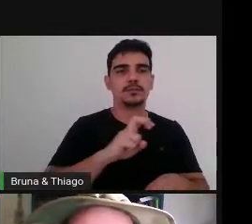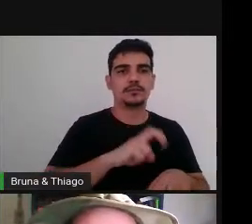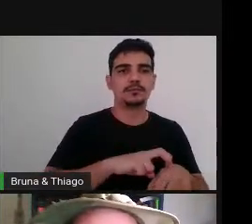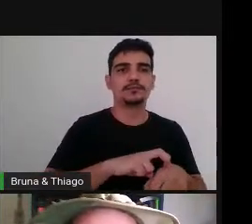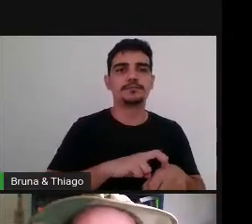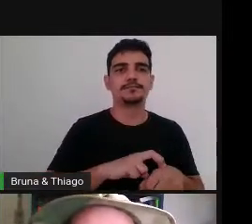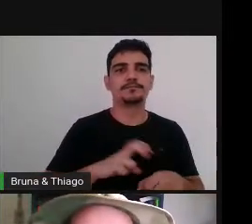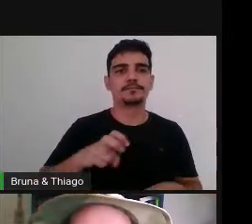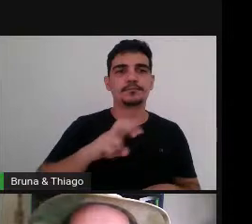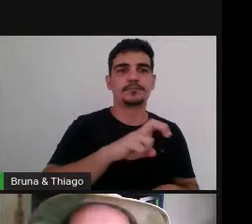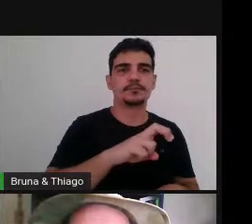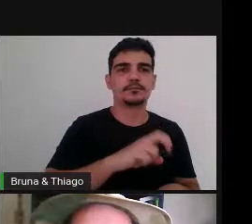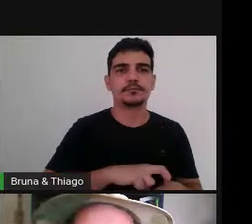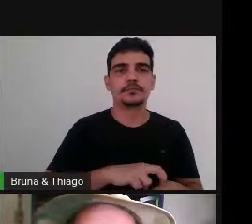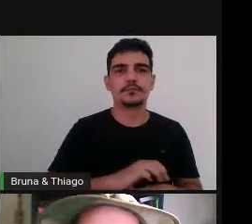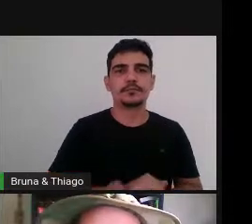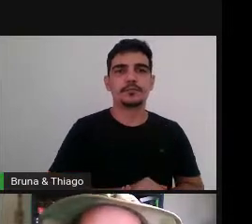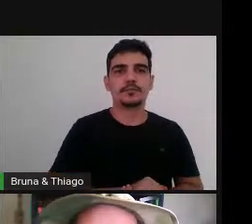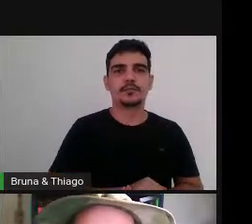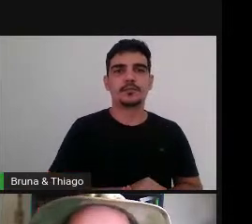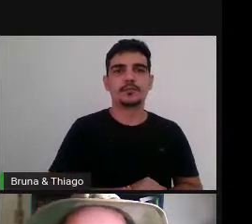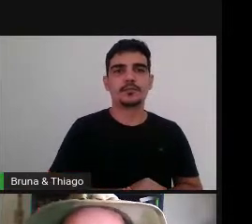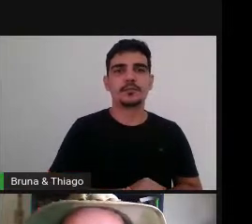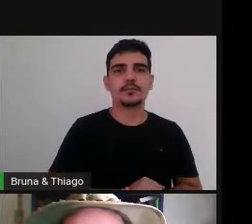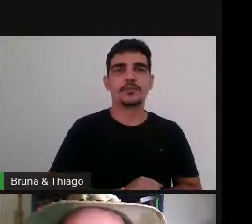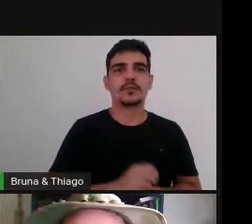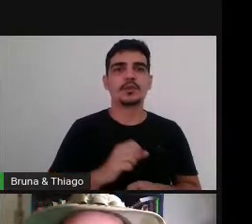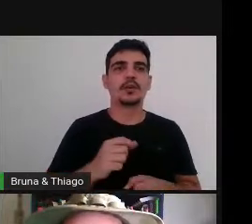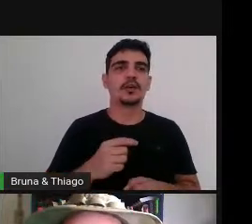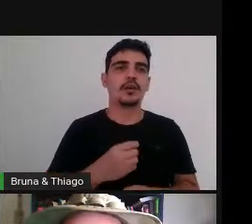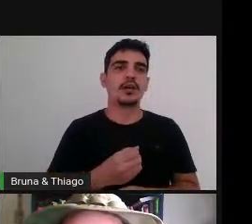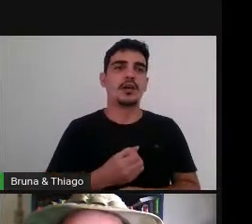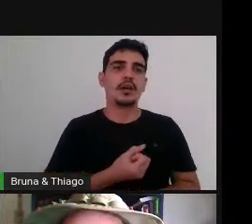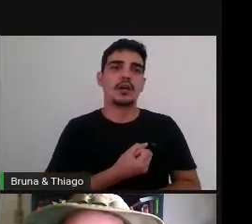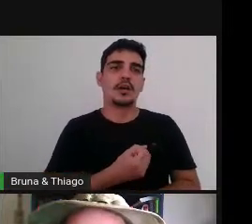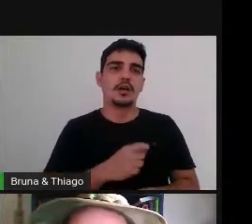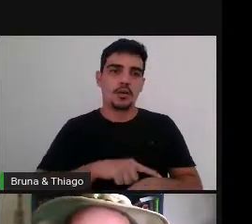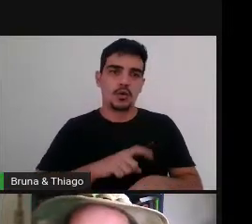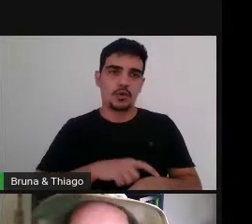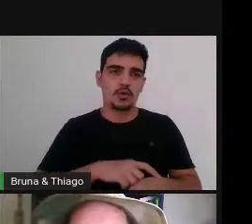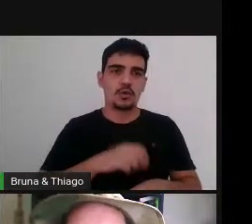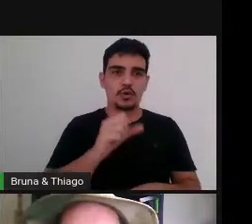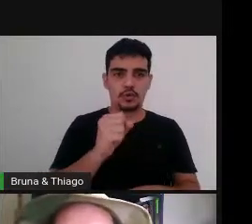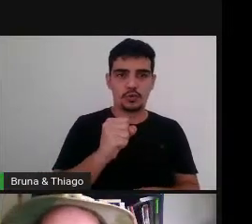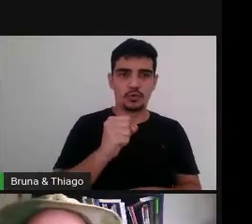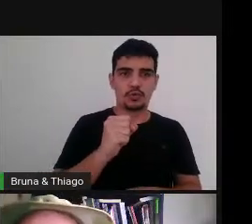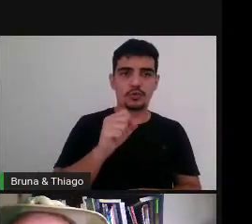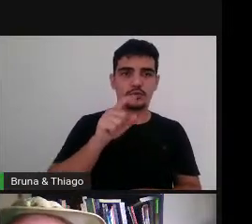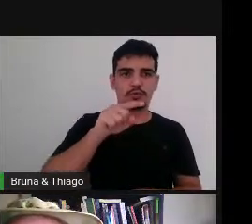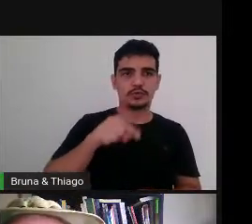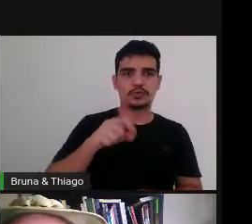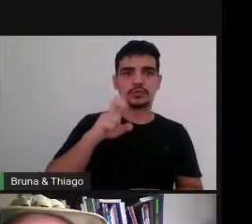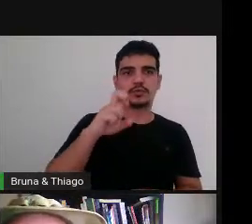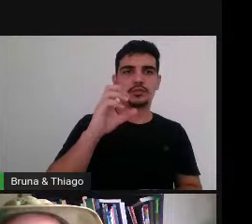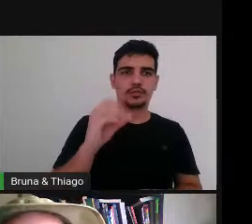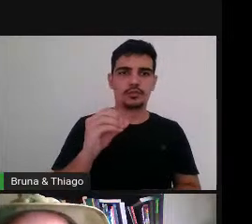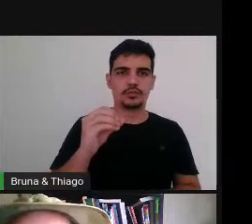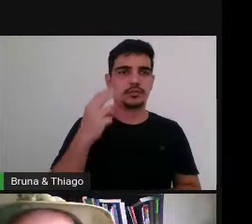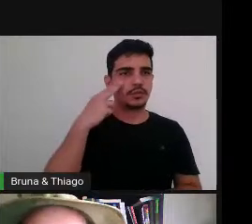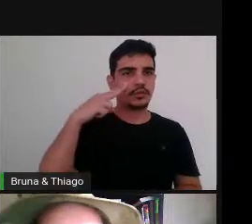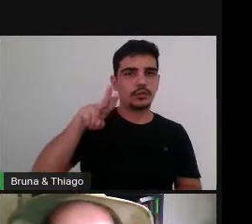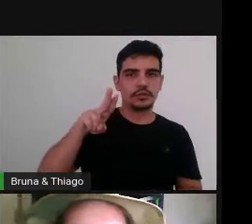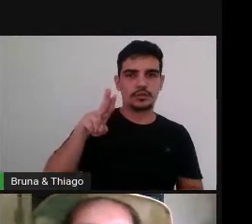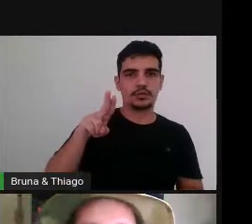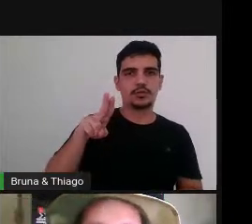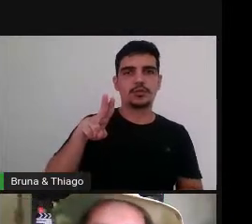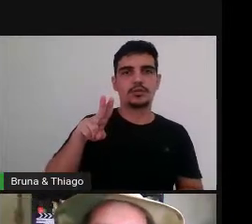hospital, 29 de março de 2021, às 8h50. Então, às 20h50, recebi essa foto. Provavelmente